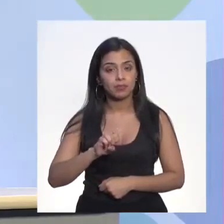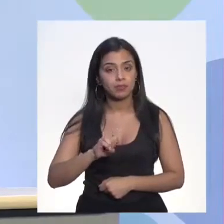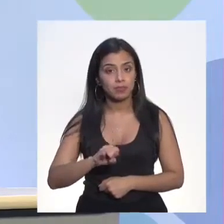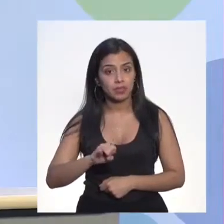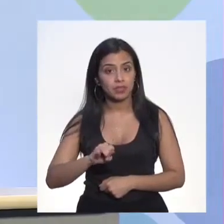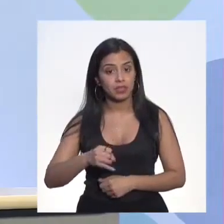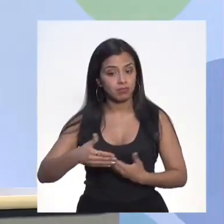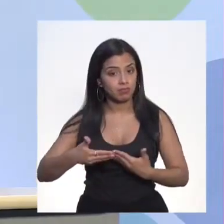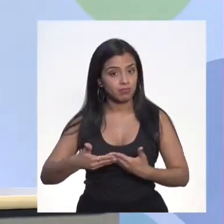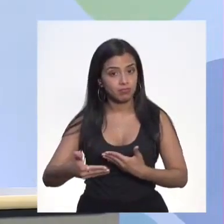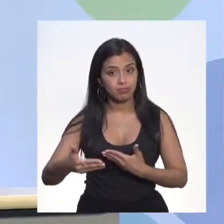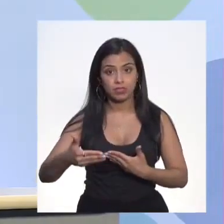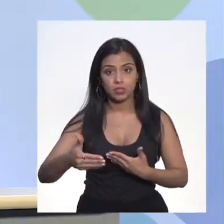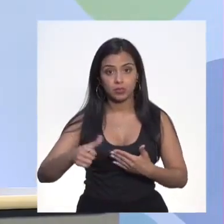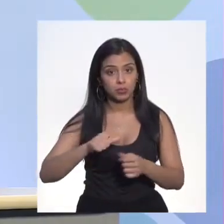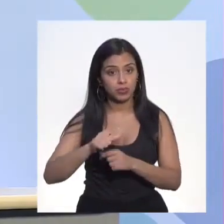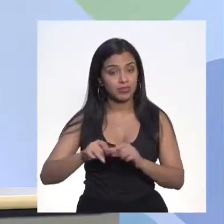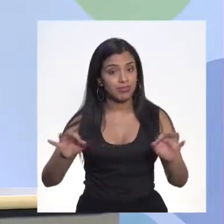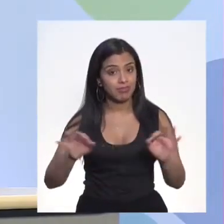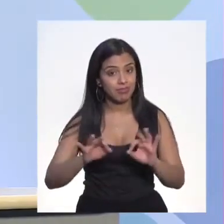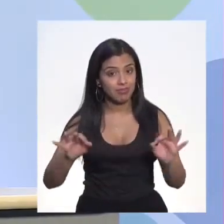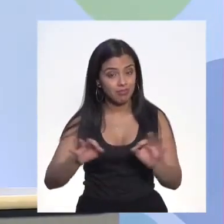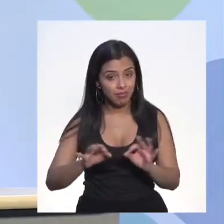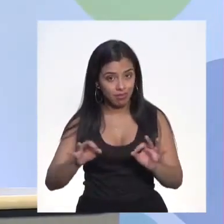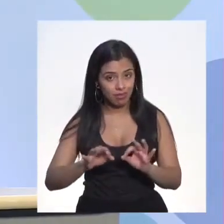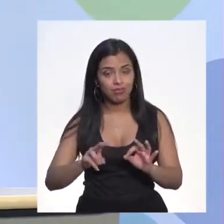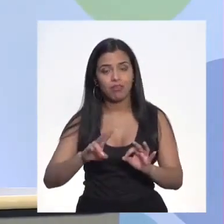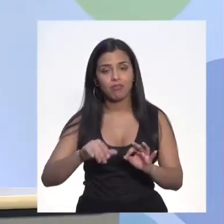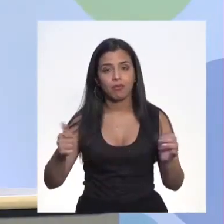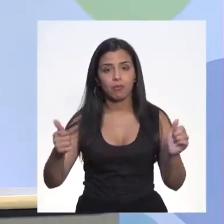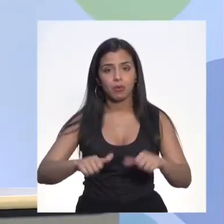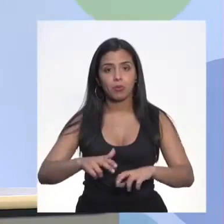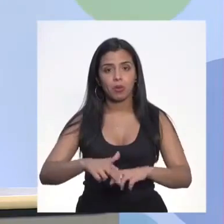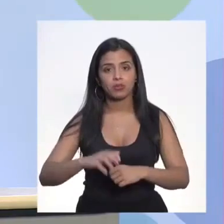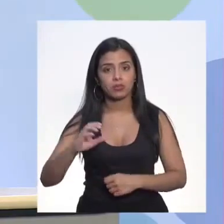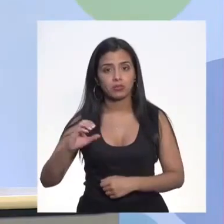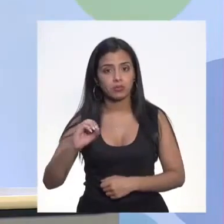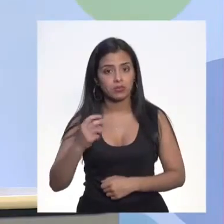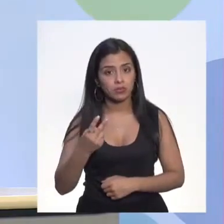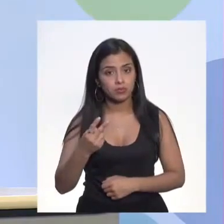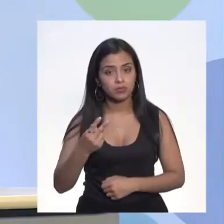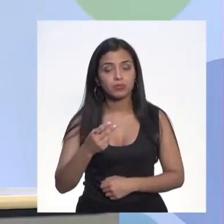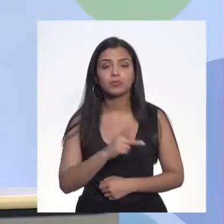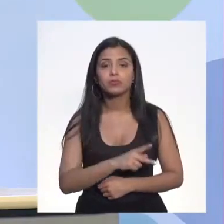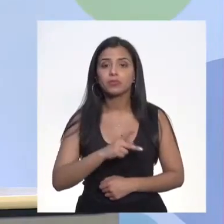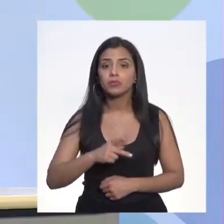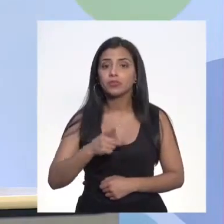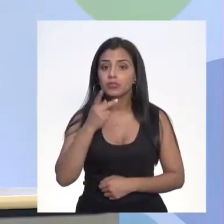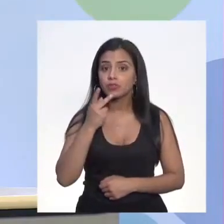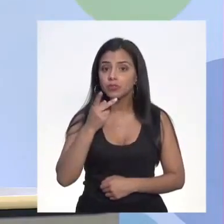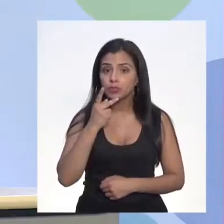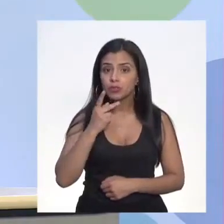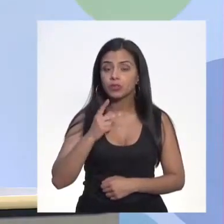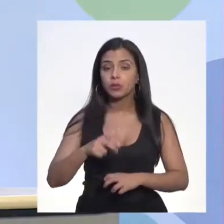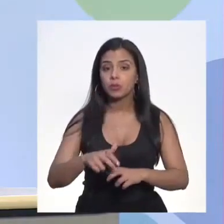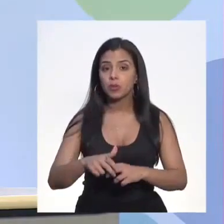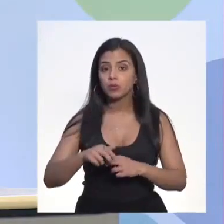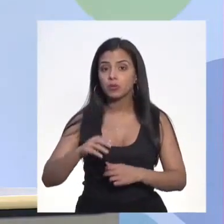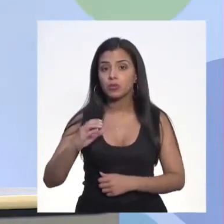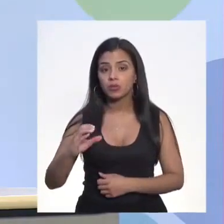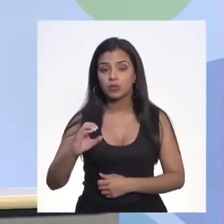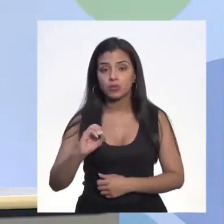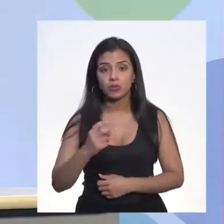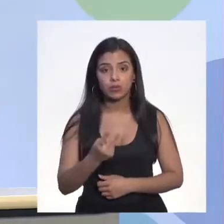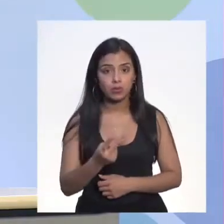diminuir as emissões de gás carbônico. E o professor Wagner diz que sim, se o nível de emissão de dióxido de carbono